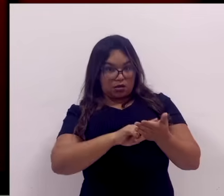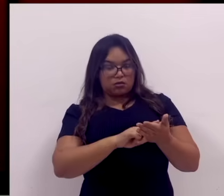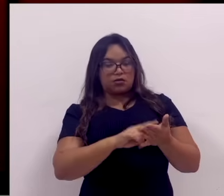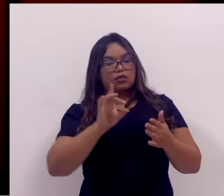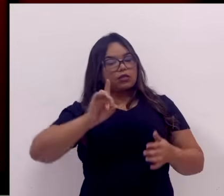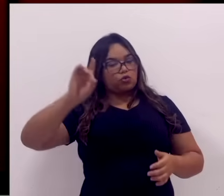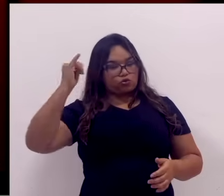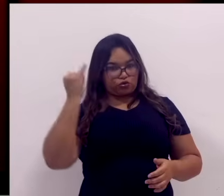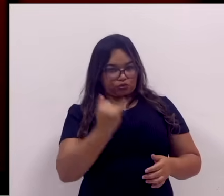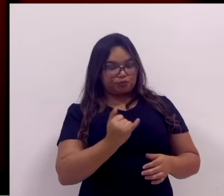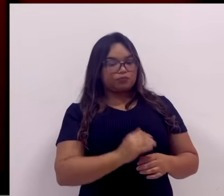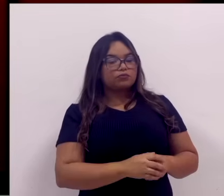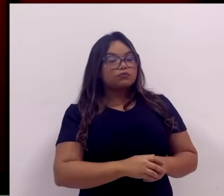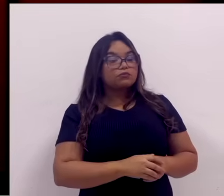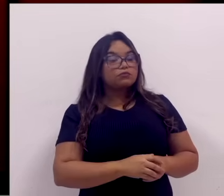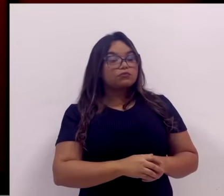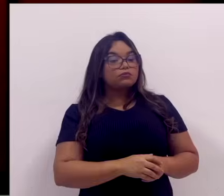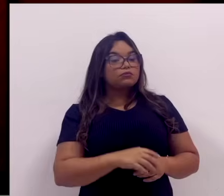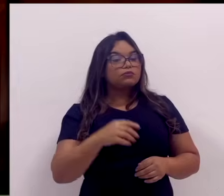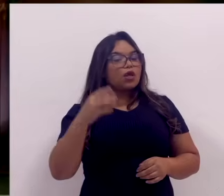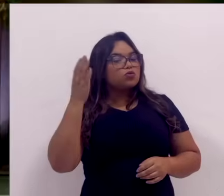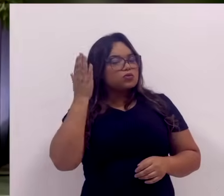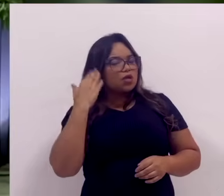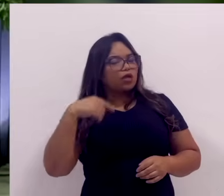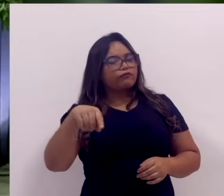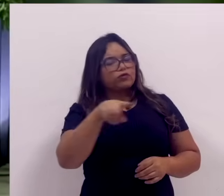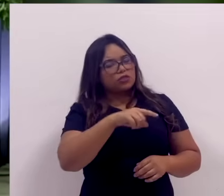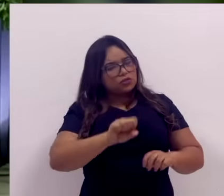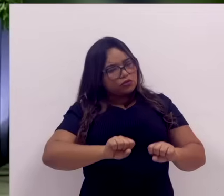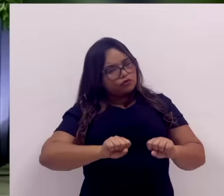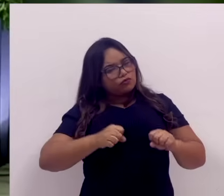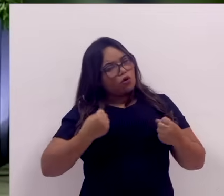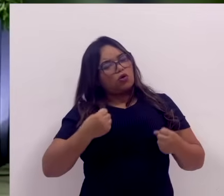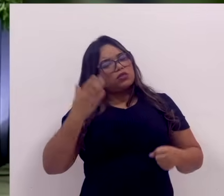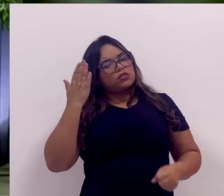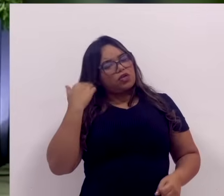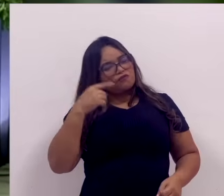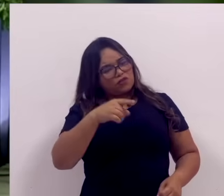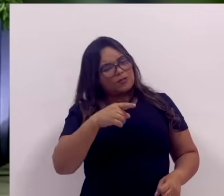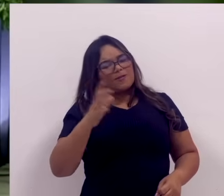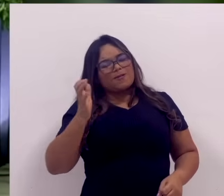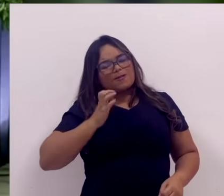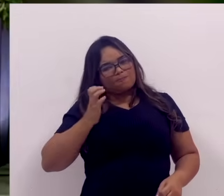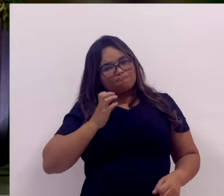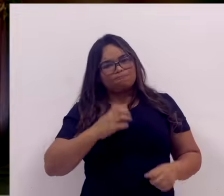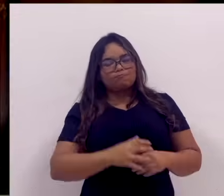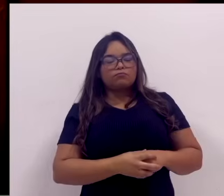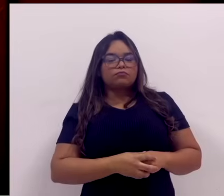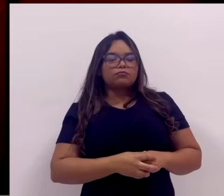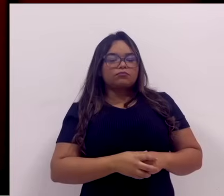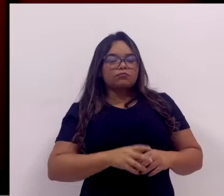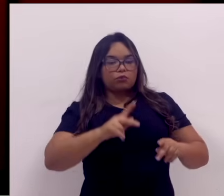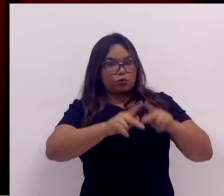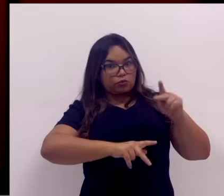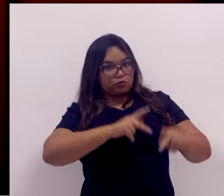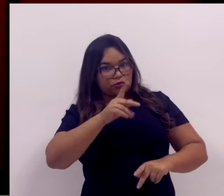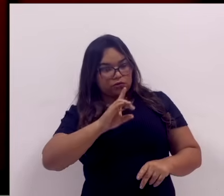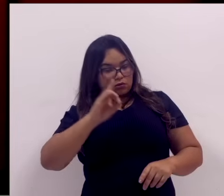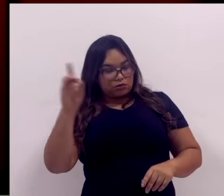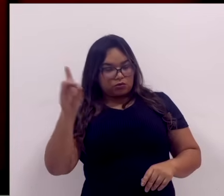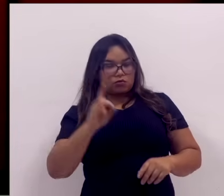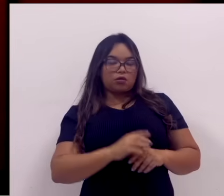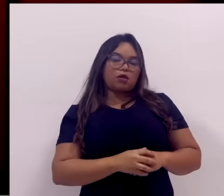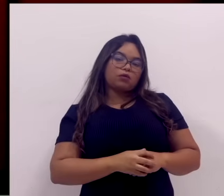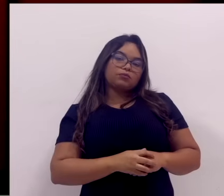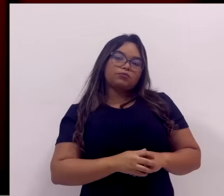que se dizem judeus, ou seja, cristãos da igreja primitiva, porque eles usavam as